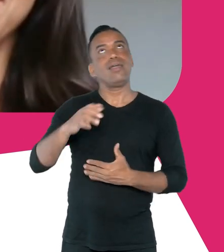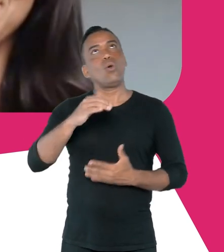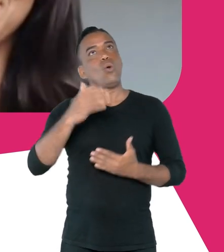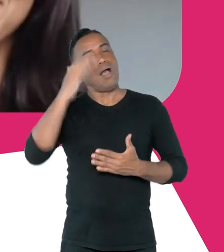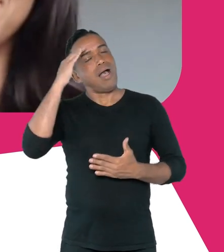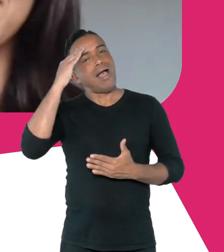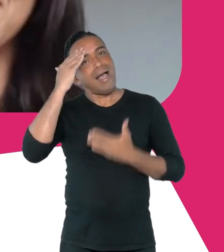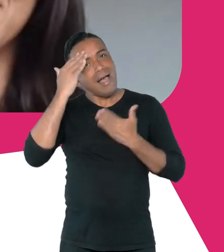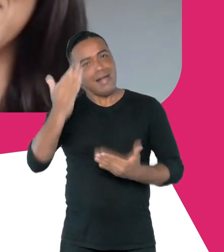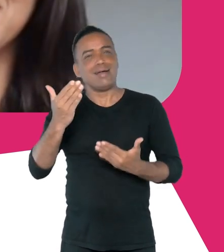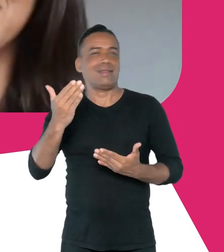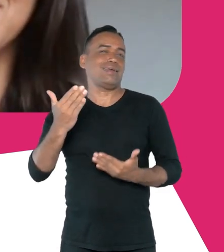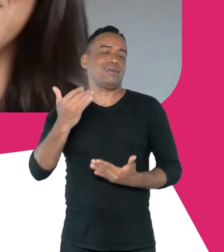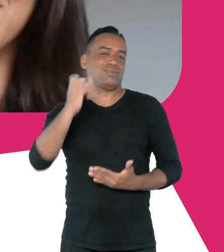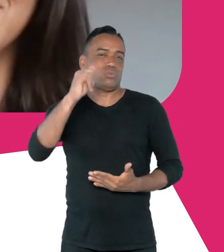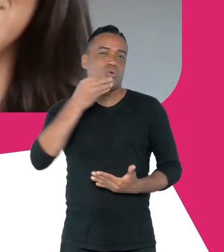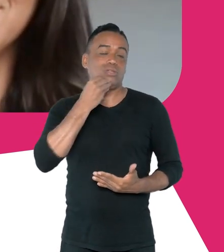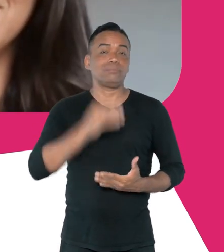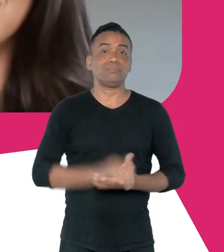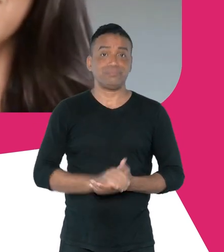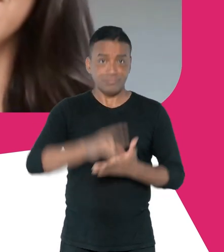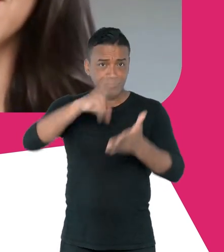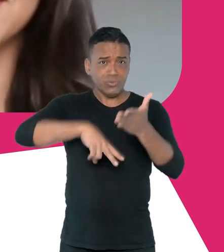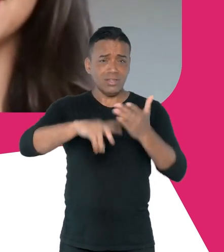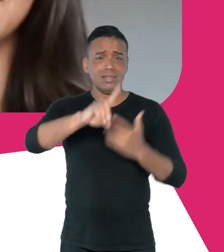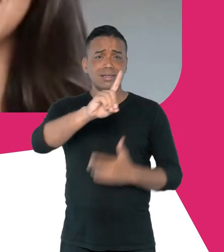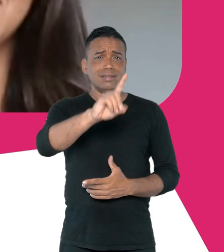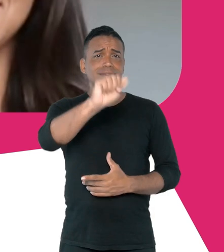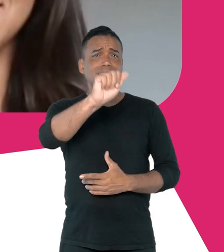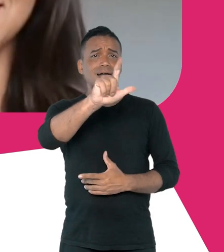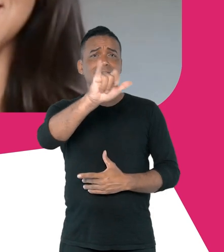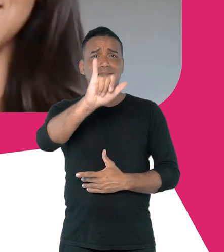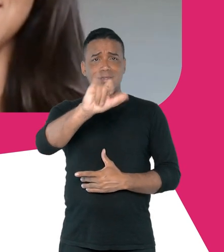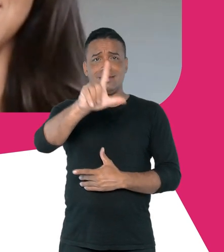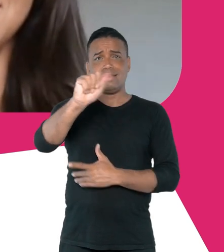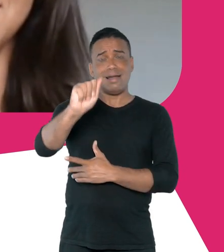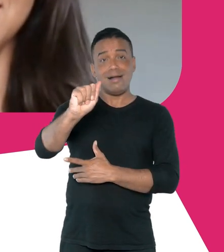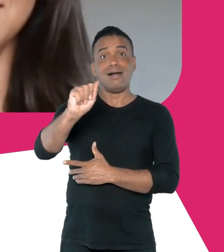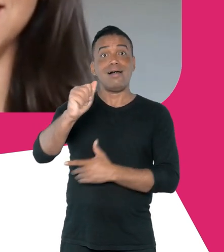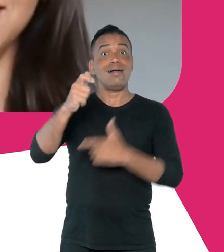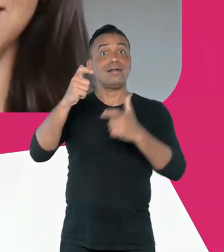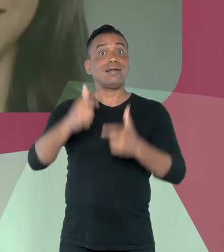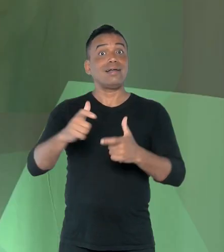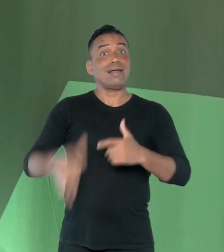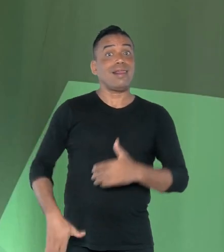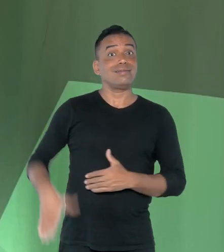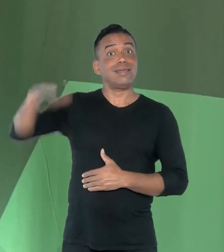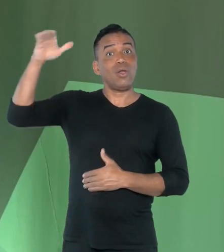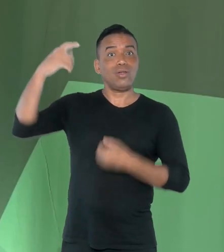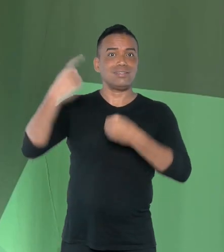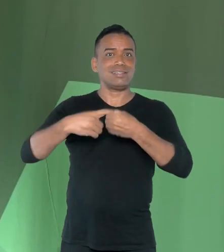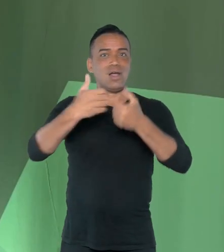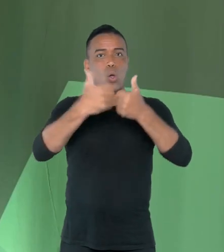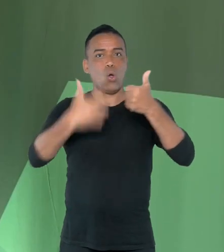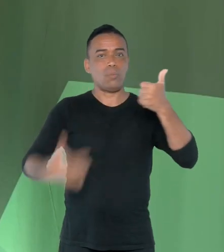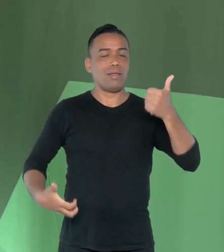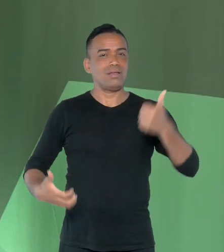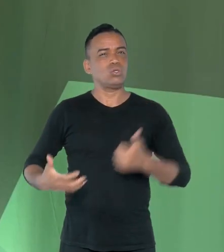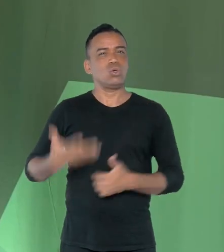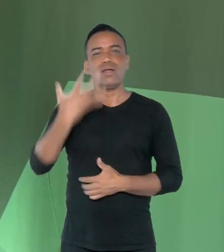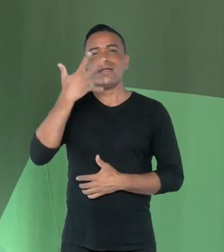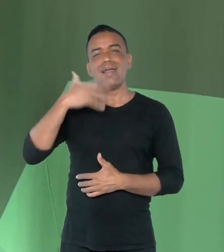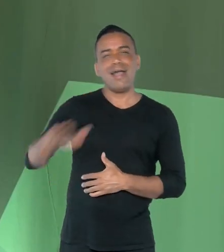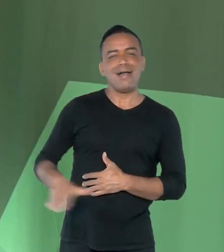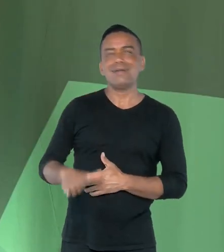Vou ler aqui um pouquinho sobre a Dalila Coelho, que cresceu nos arredores da cidade histórica de Ouro Preto. Na infância, sua